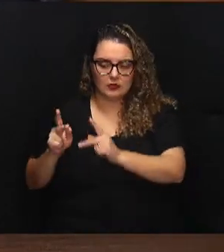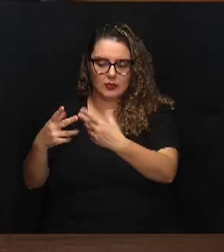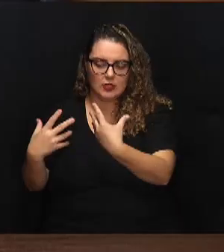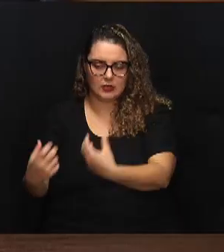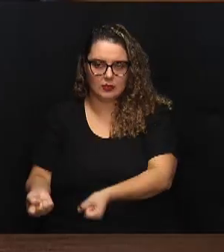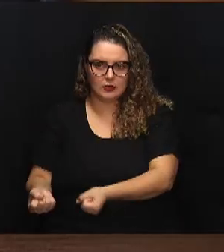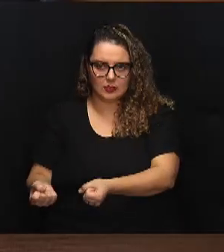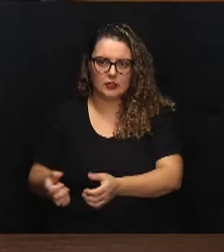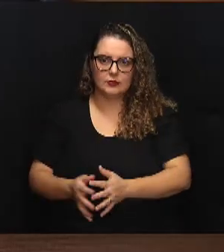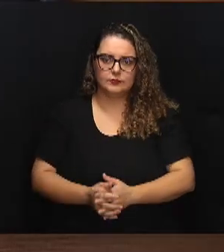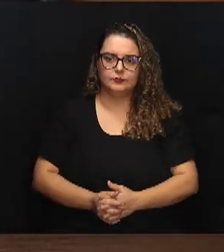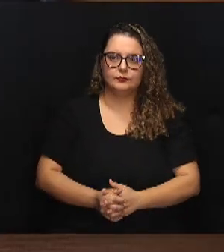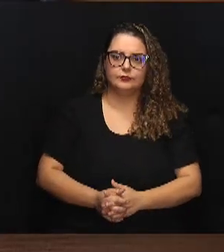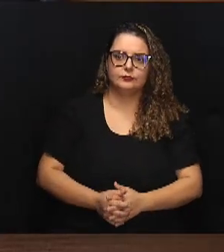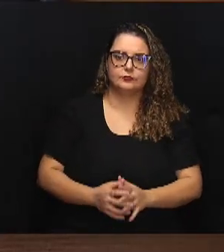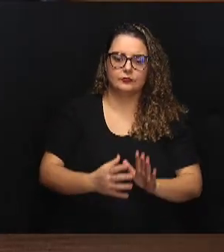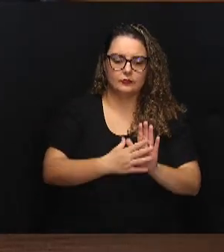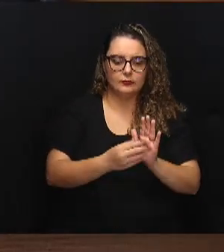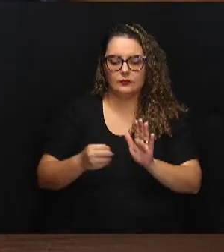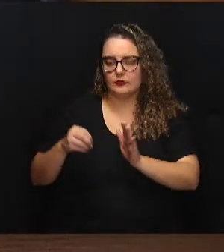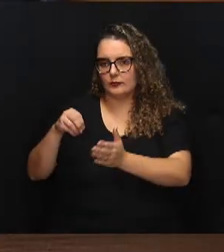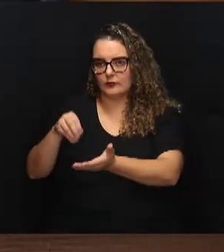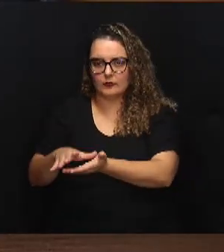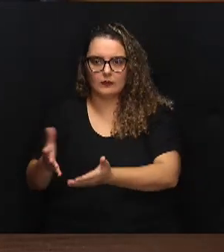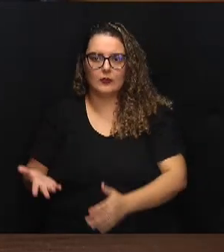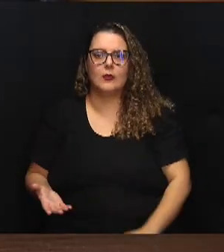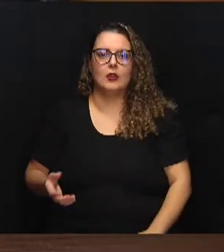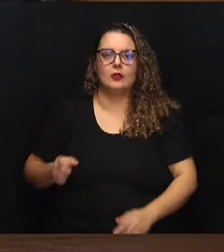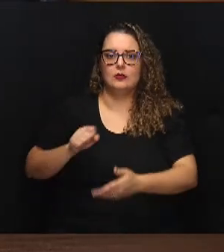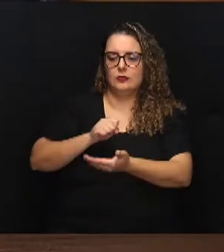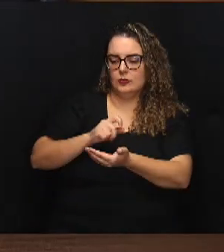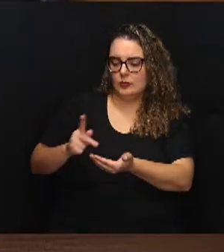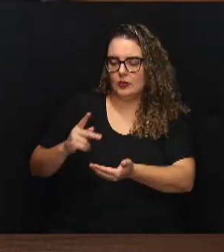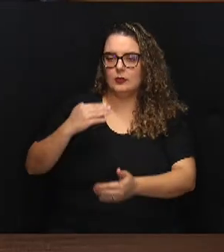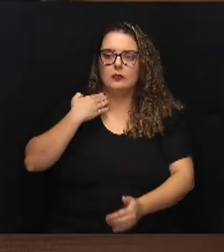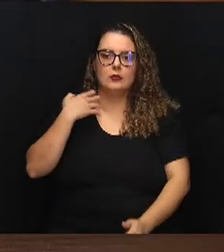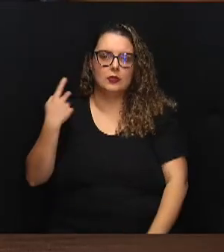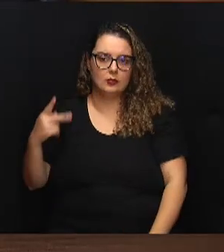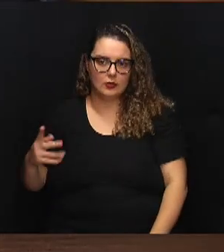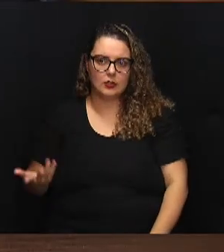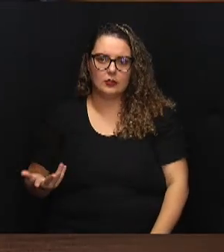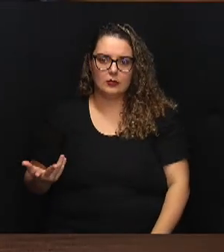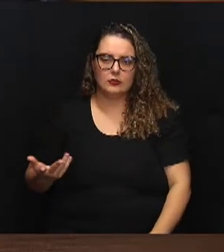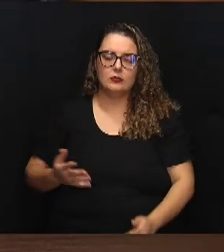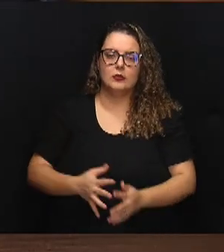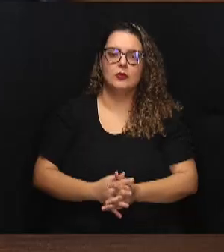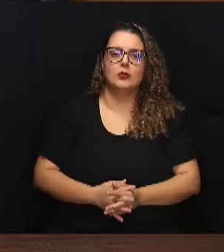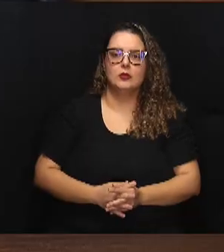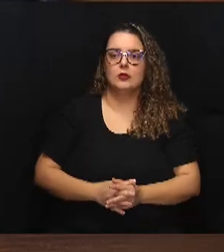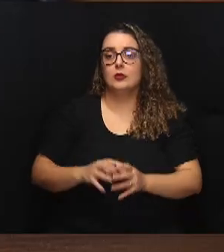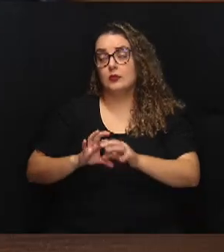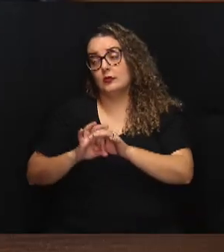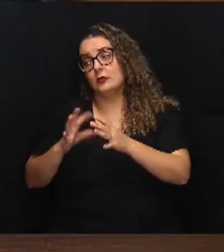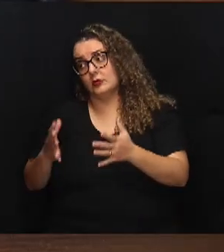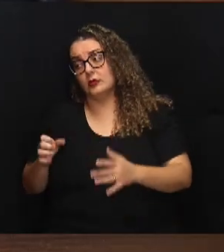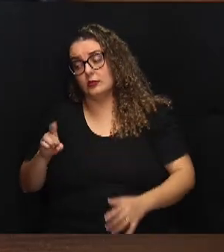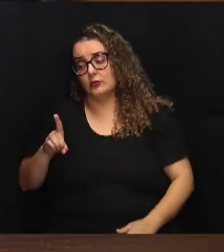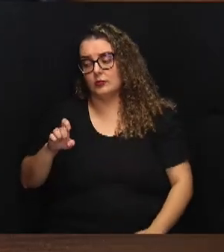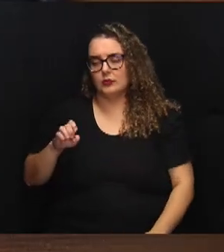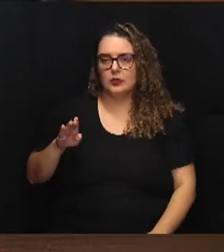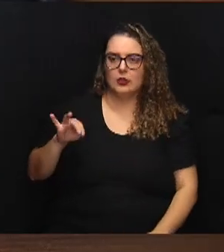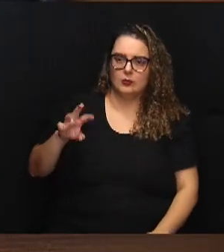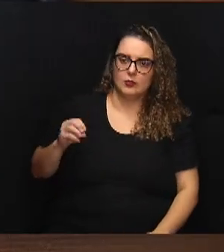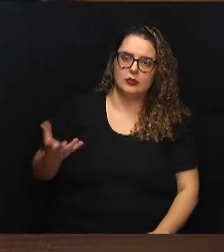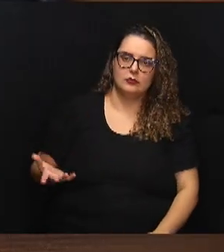Ele vai copiar e colar, né, no aplicativo do banco dele e vai autorizar esses débitos. Então vai